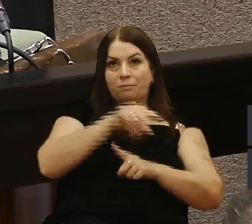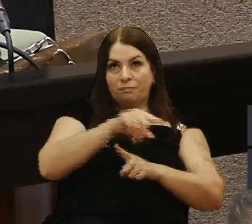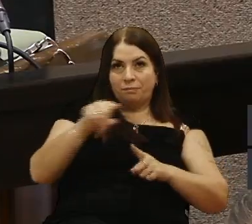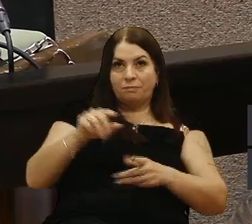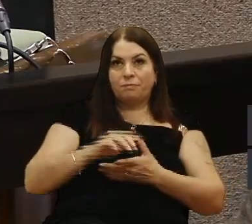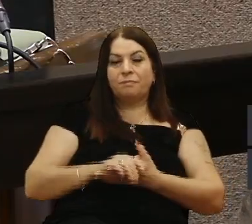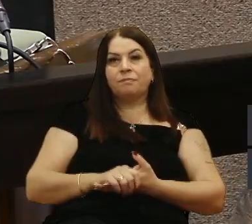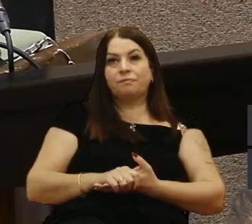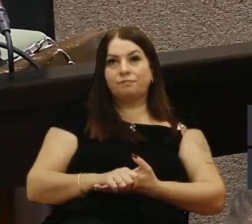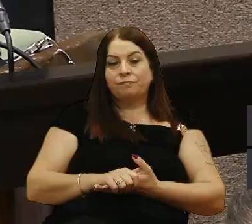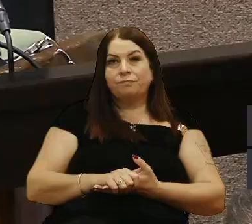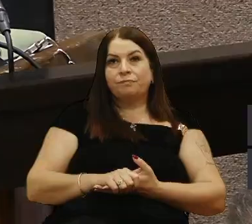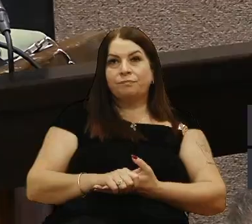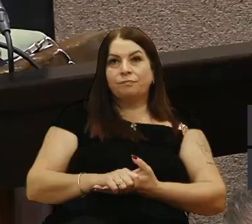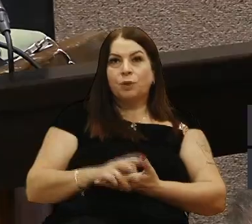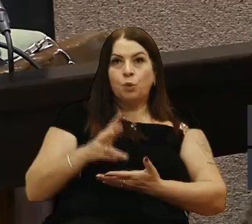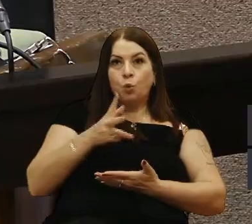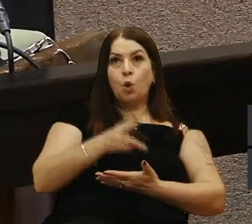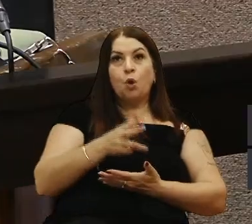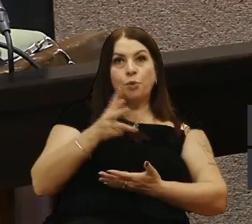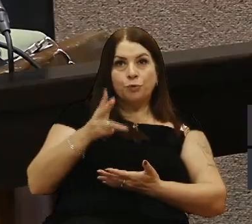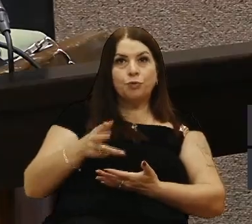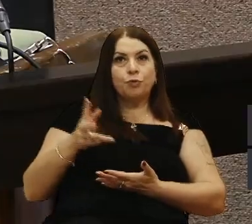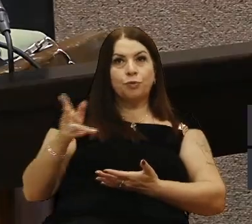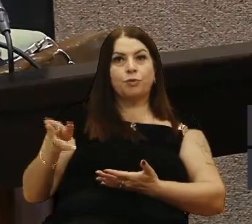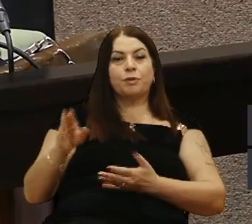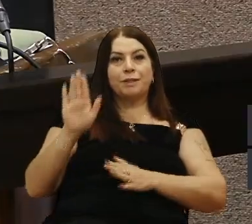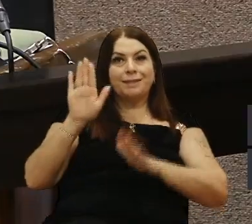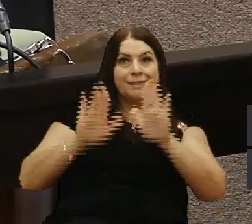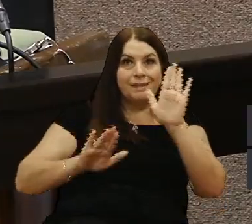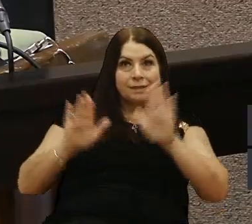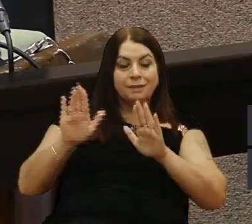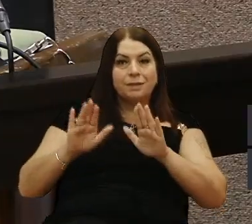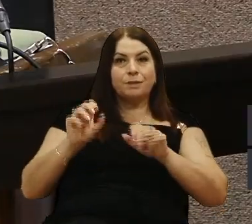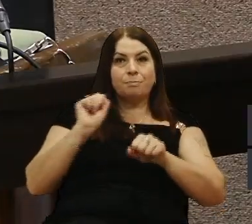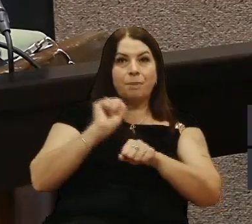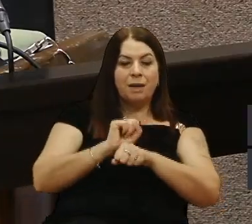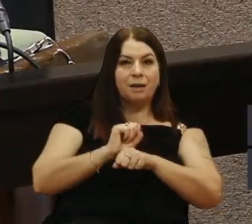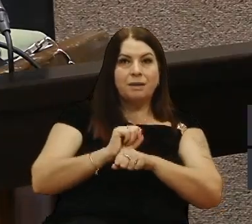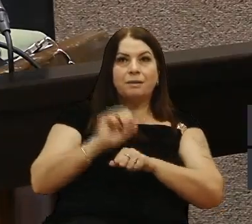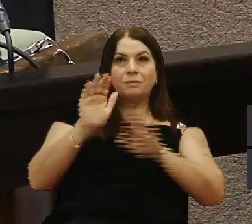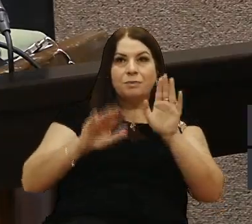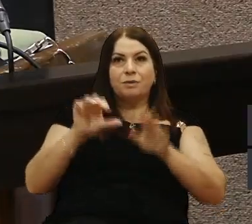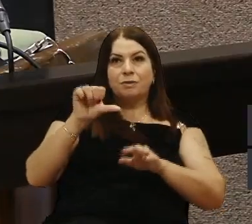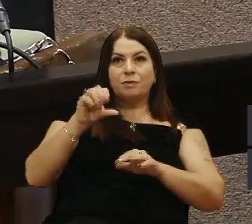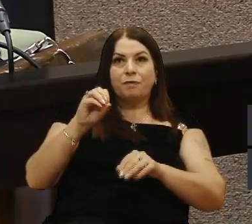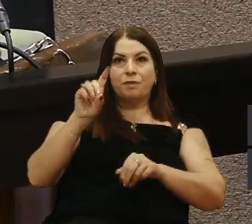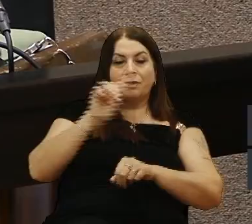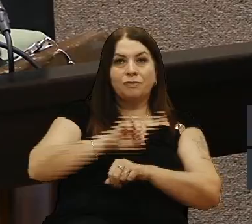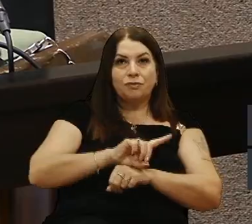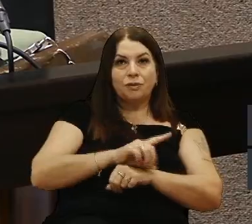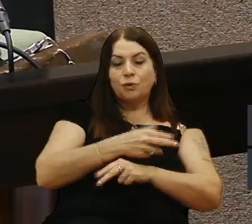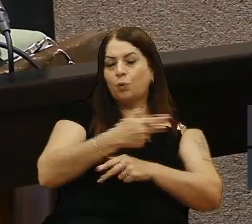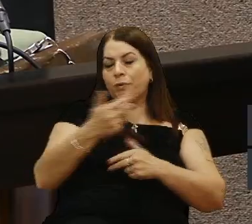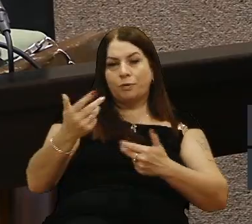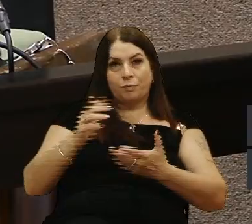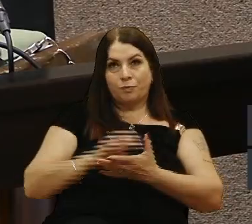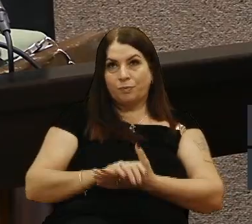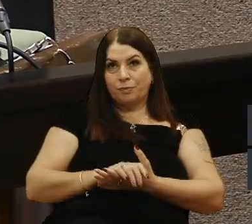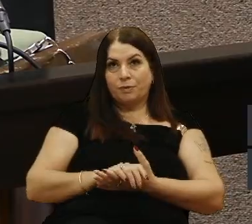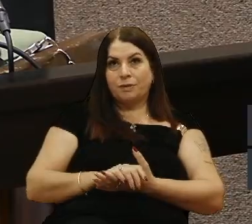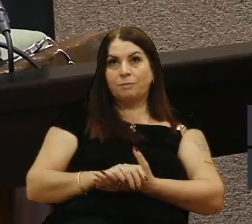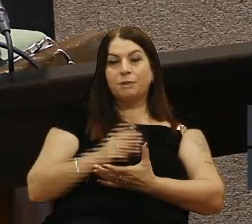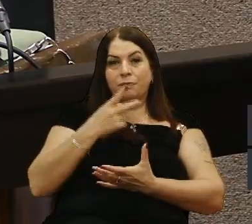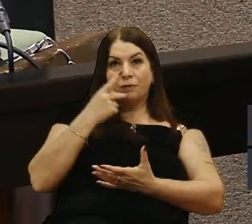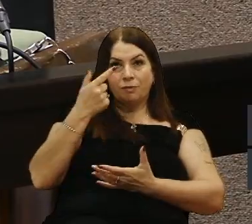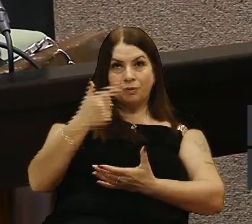questão do corte aí, da questão das licitações, né, a suspensão das licitações por 90 dias e tantas outras coisas. Mas eu